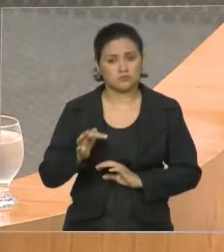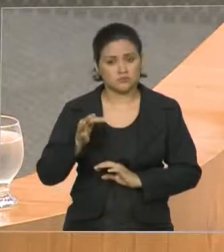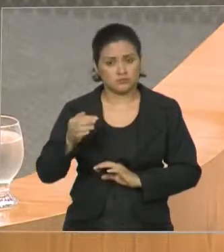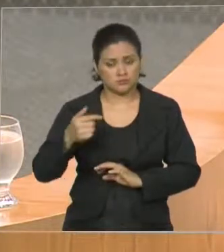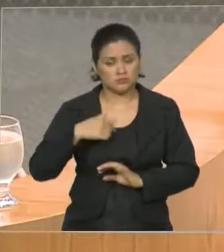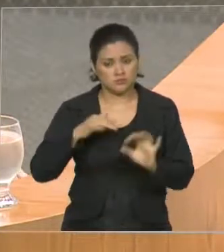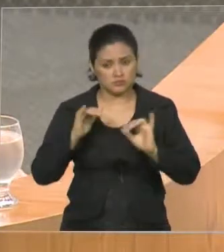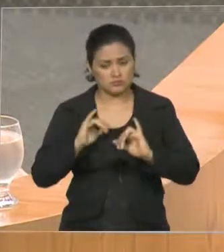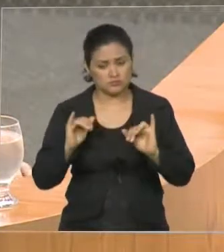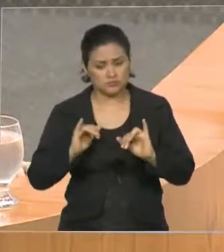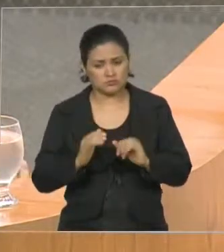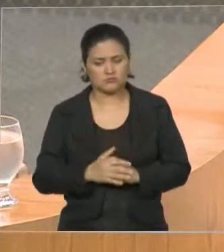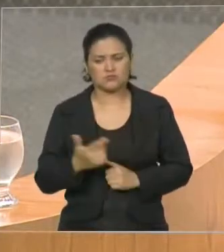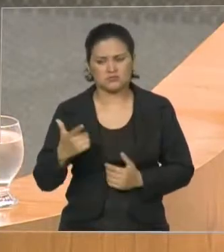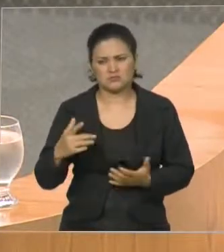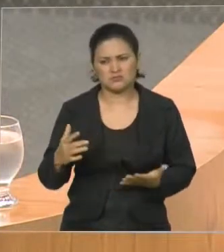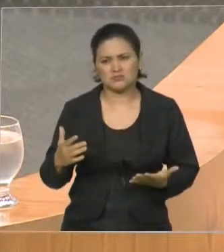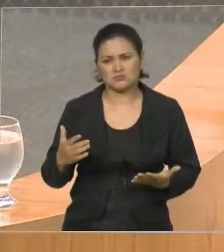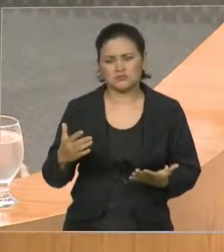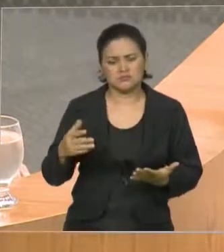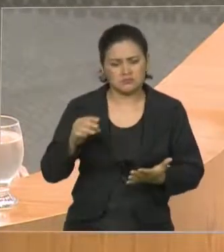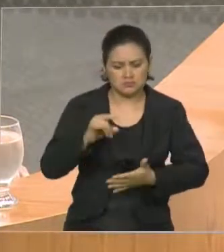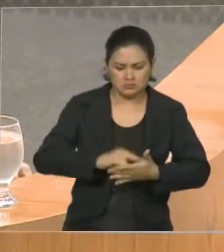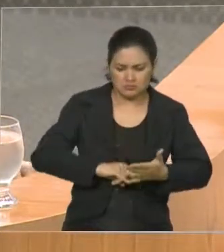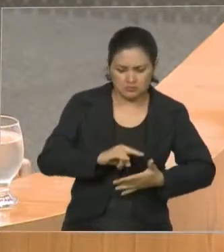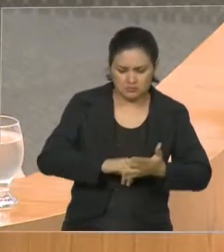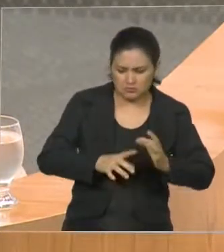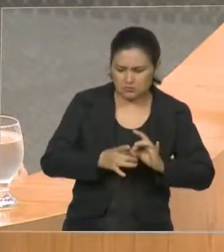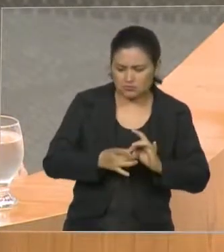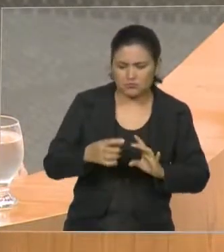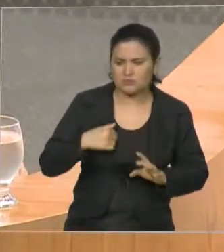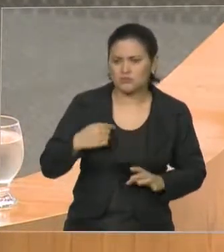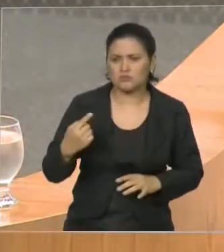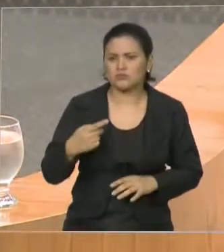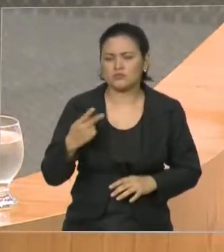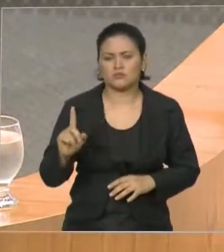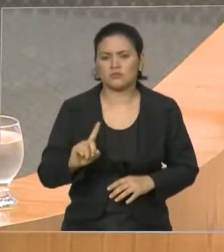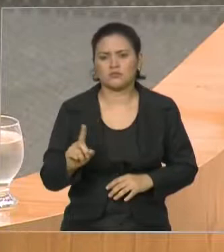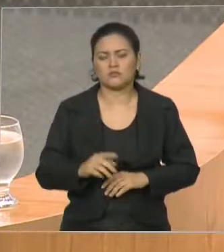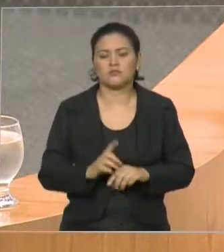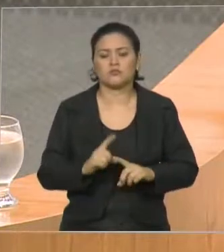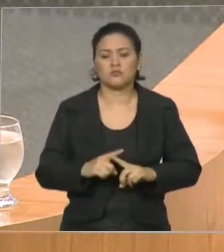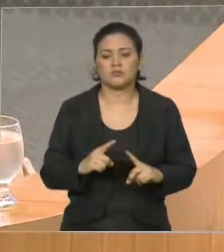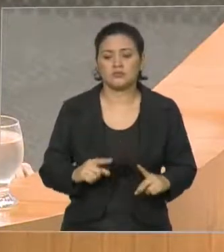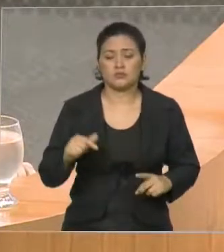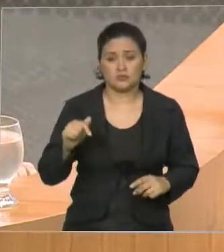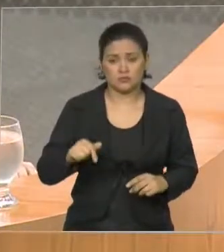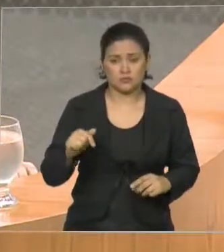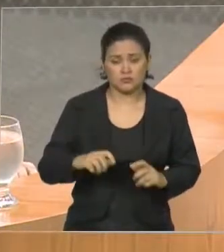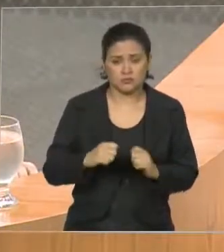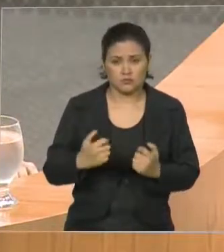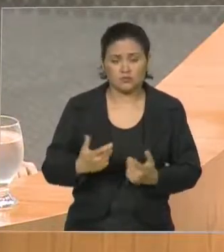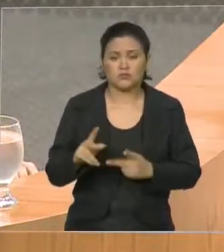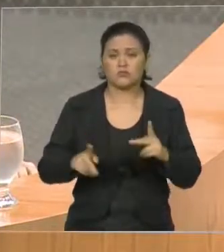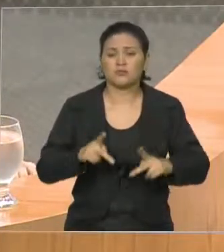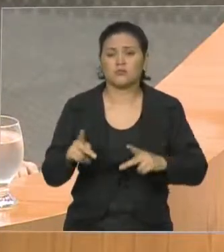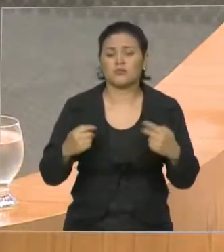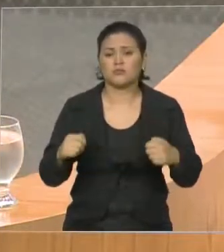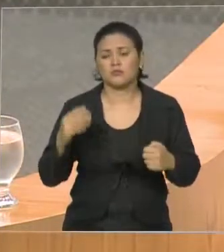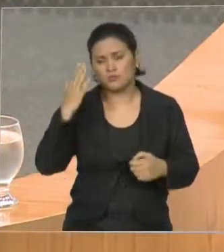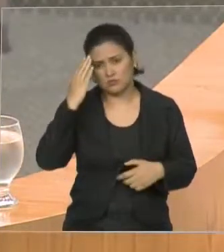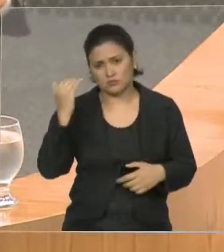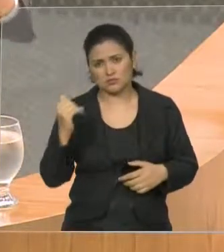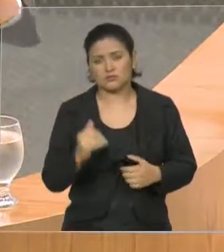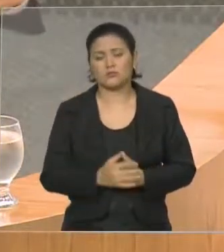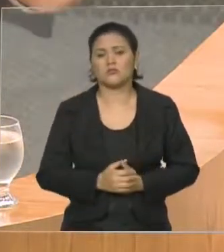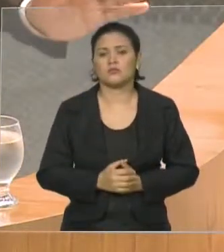tenha autorização nenhuma para falar, mas é algo que permeia o parlamento estadual e que a população também precisa saber. E eu